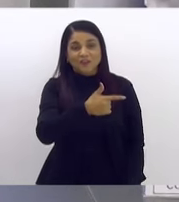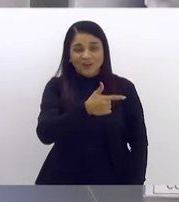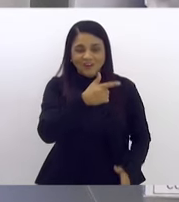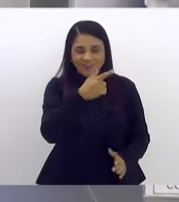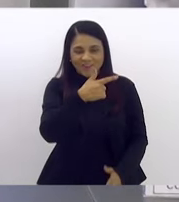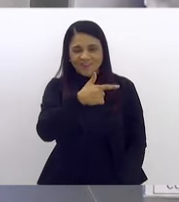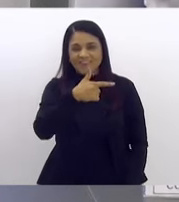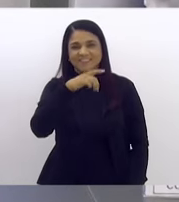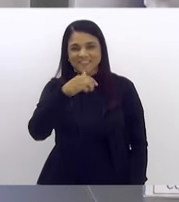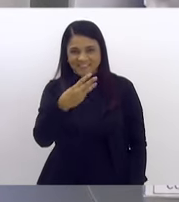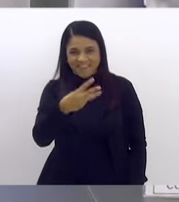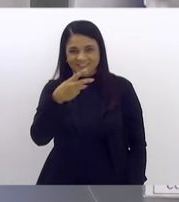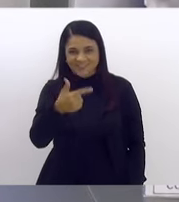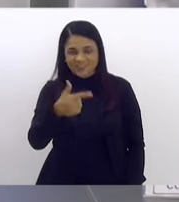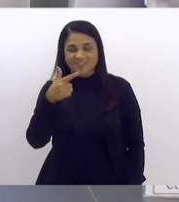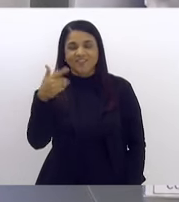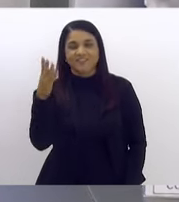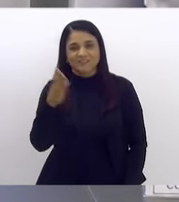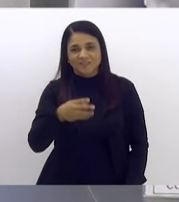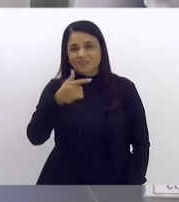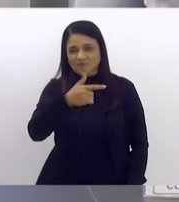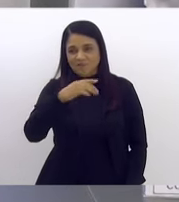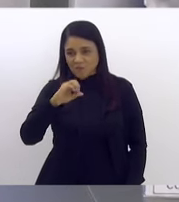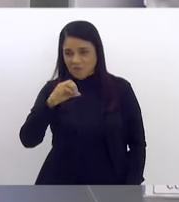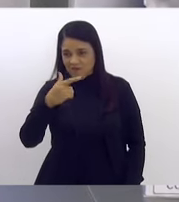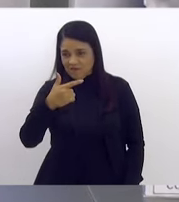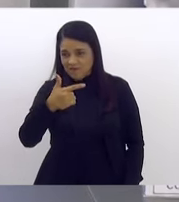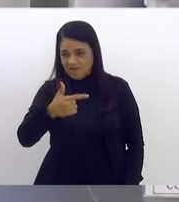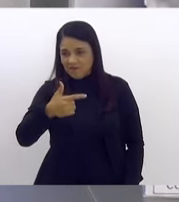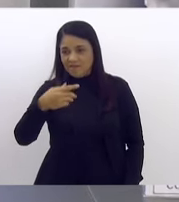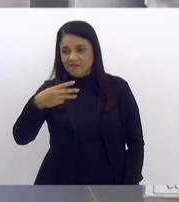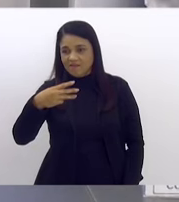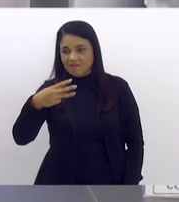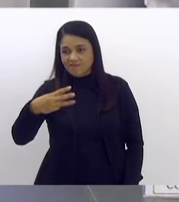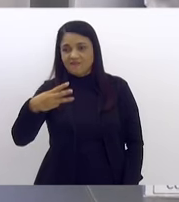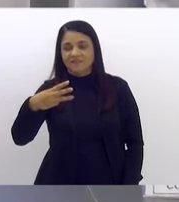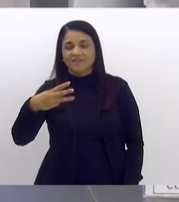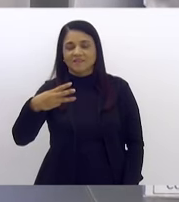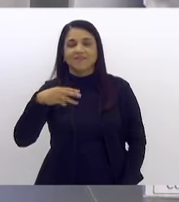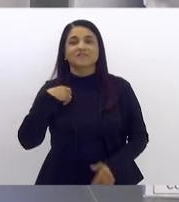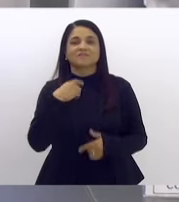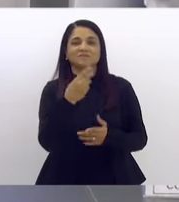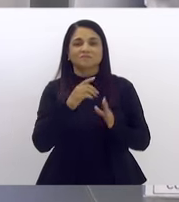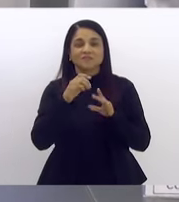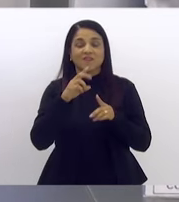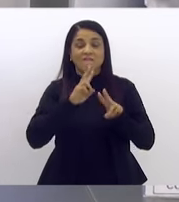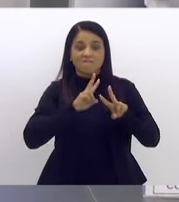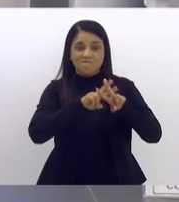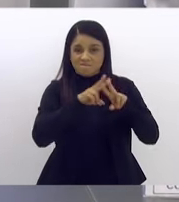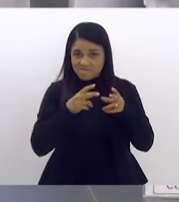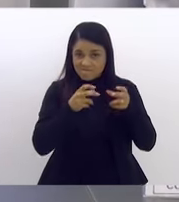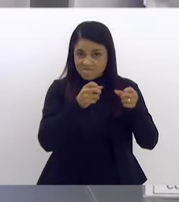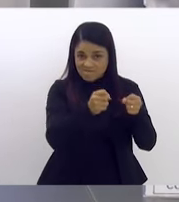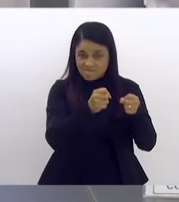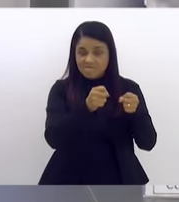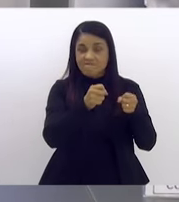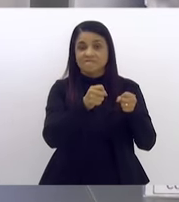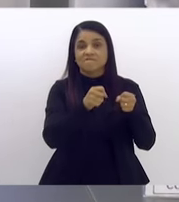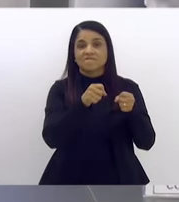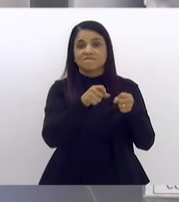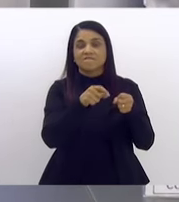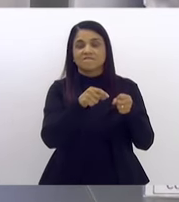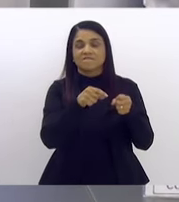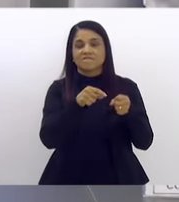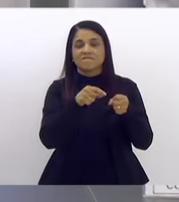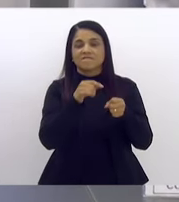de 20 de autoria do deputado Valdecir da saúde que cria o programa de recuperação de dependentes químicos no sistema prisional do Estado do Rio de Janeiro na forma